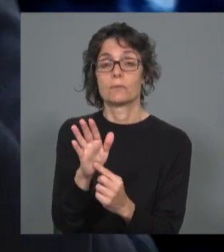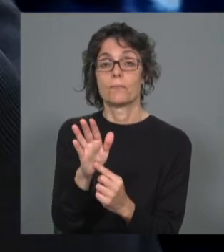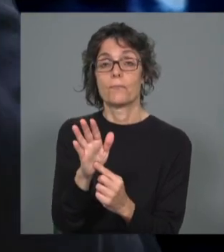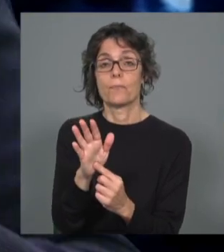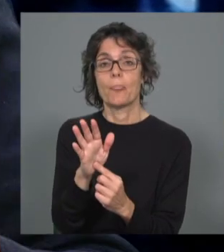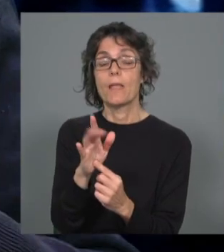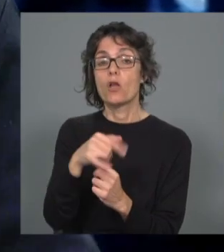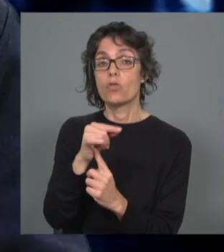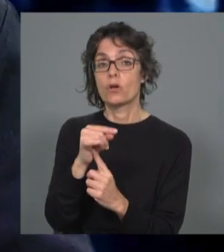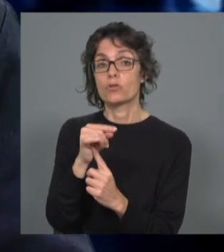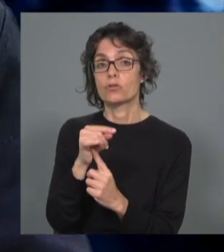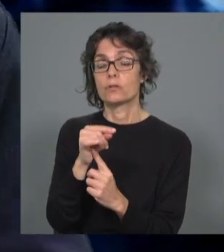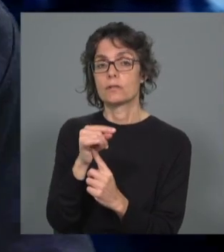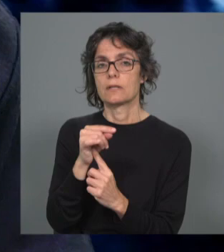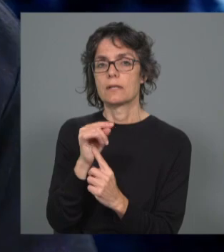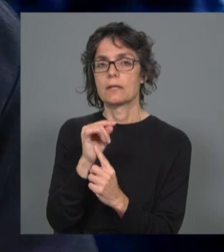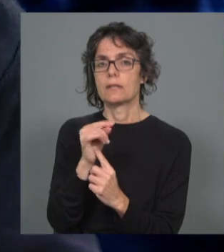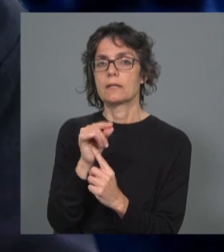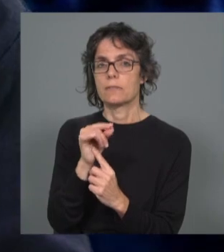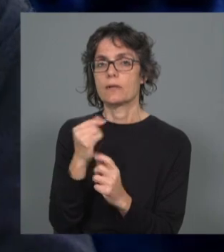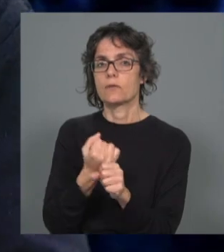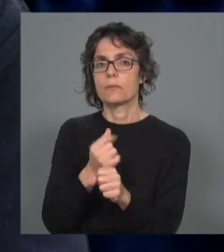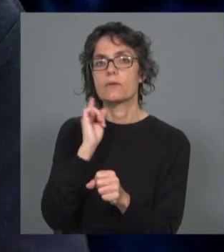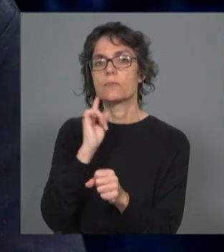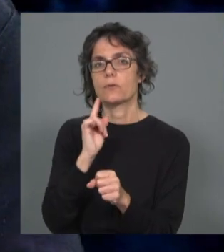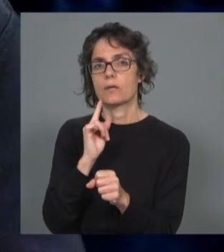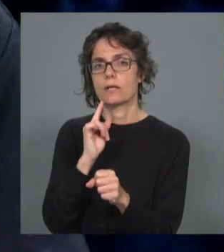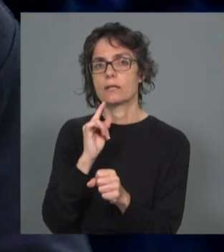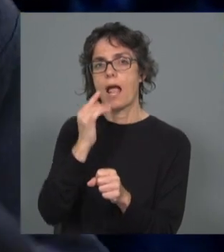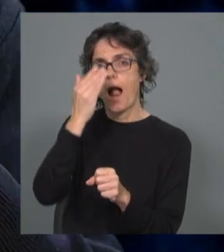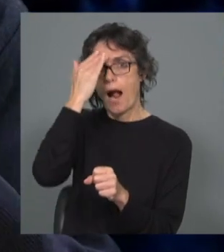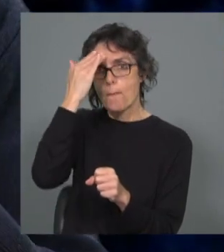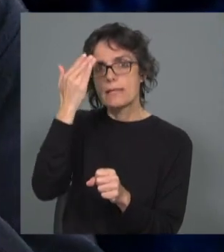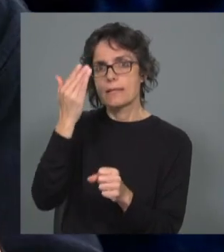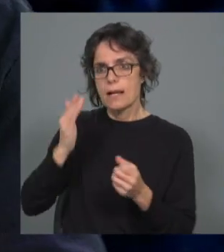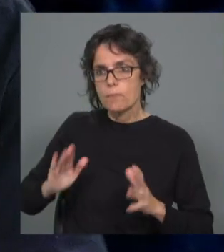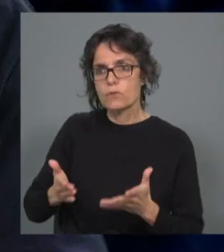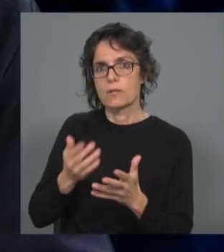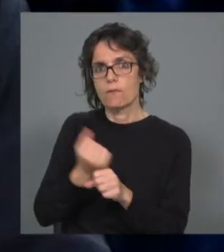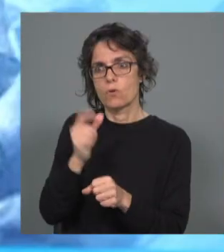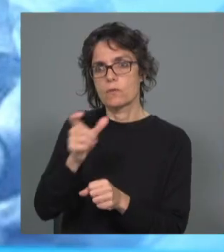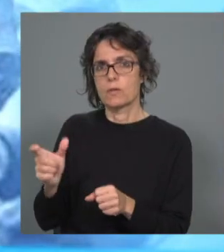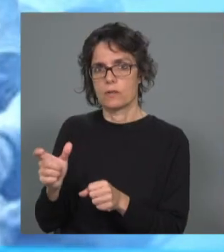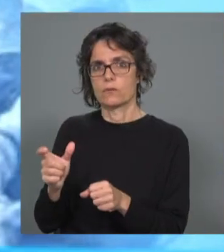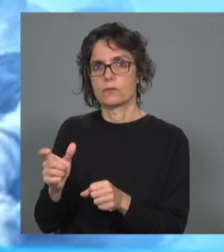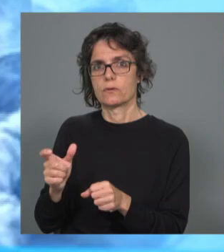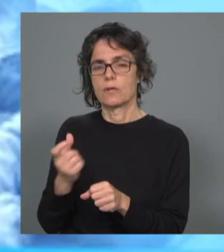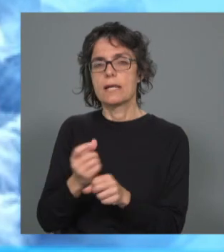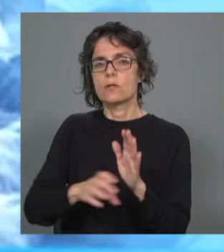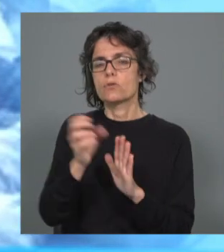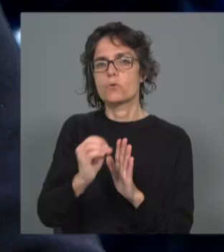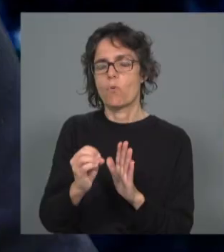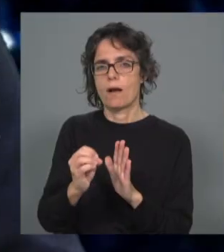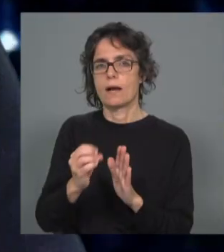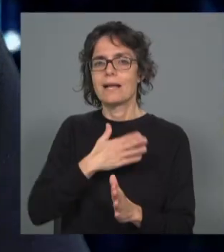das capacidades de cada pessoa, portanto não se pode esgotar a pessoa. A motivação do trabalhador é essencial. Tem que ter condições que se sinta